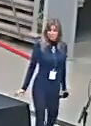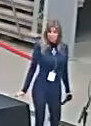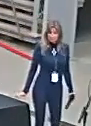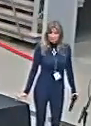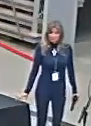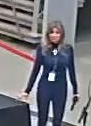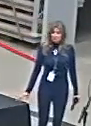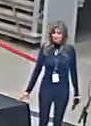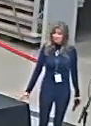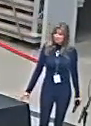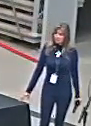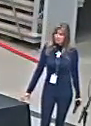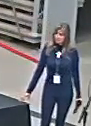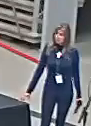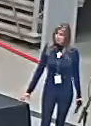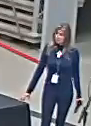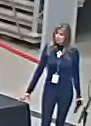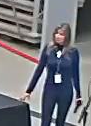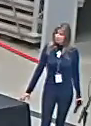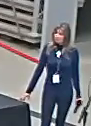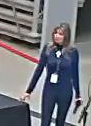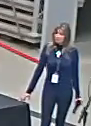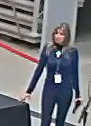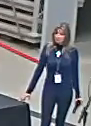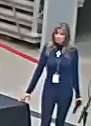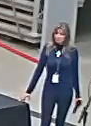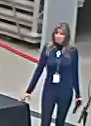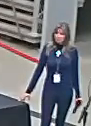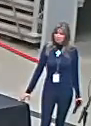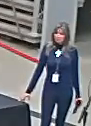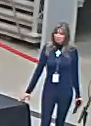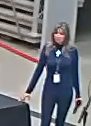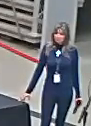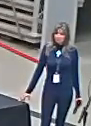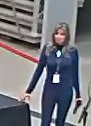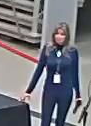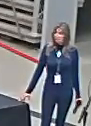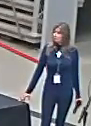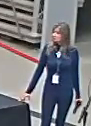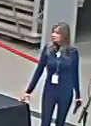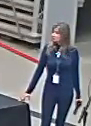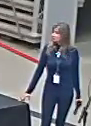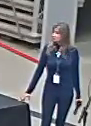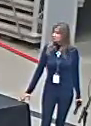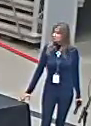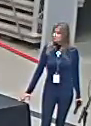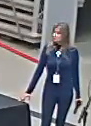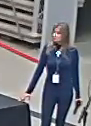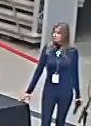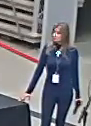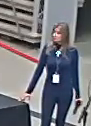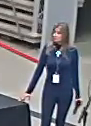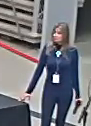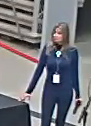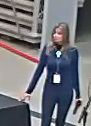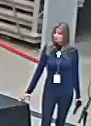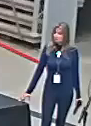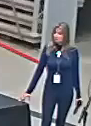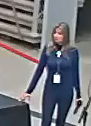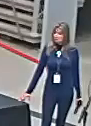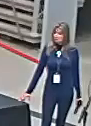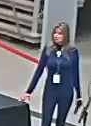especial de apoio e assistência à pessoa com deficiência sobre o cumprimento da legislação que